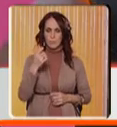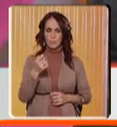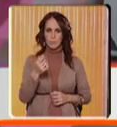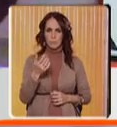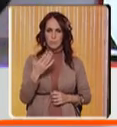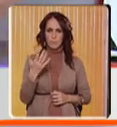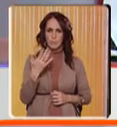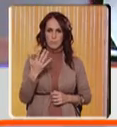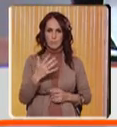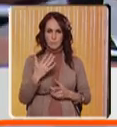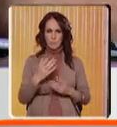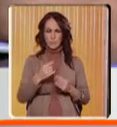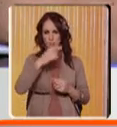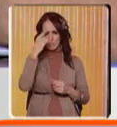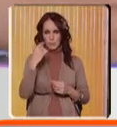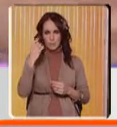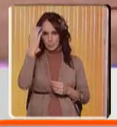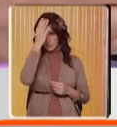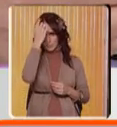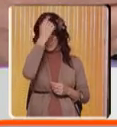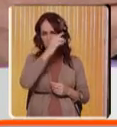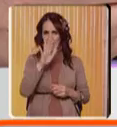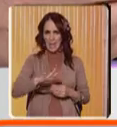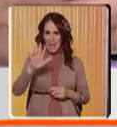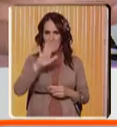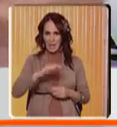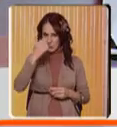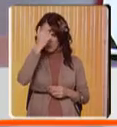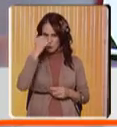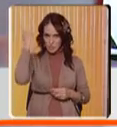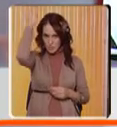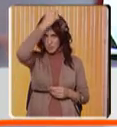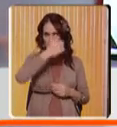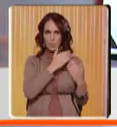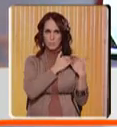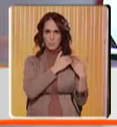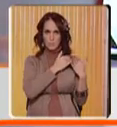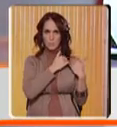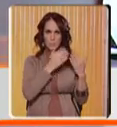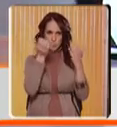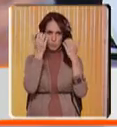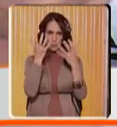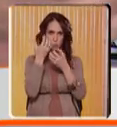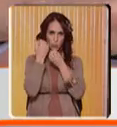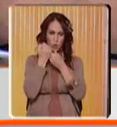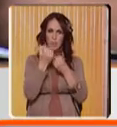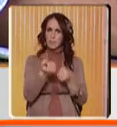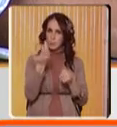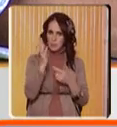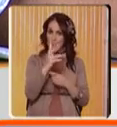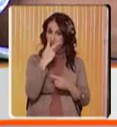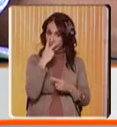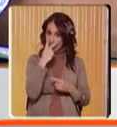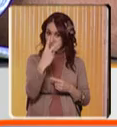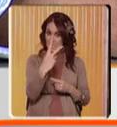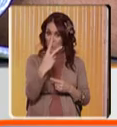mais complexo que isto, mas o nosso cérebro tem determinadas áreas que se responsabilizam por receber a informação. No caso da visão, os